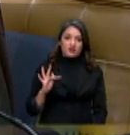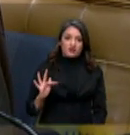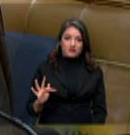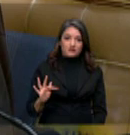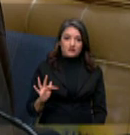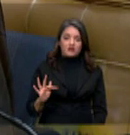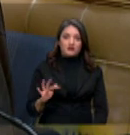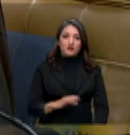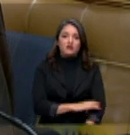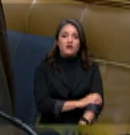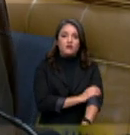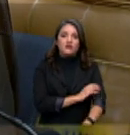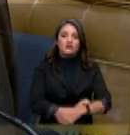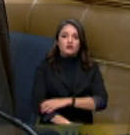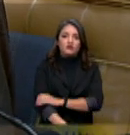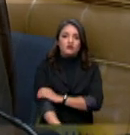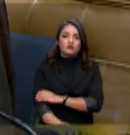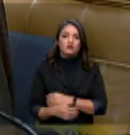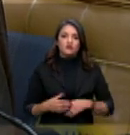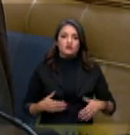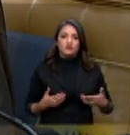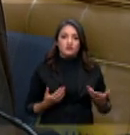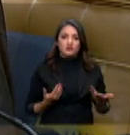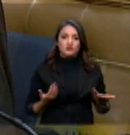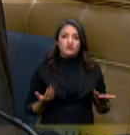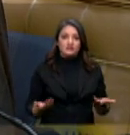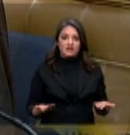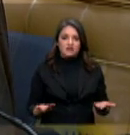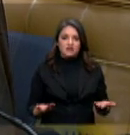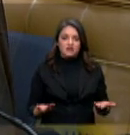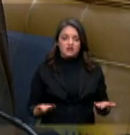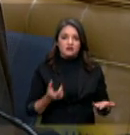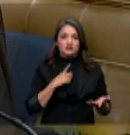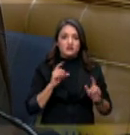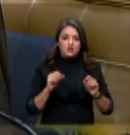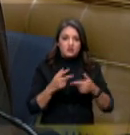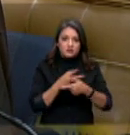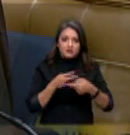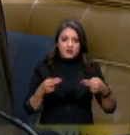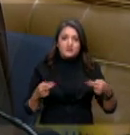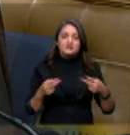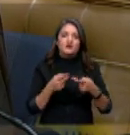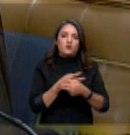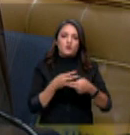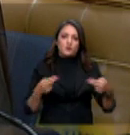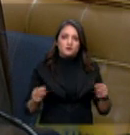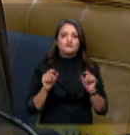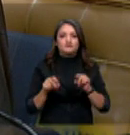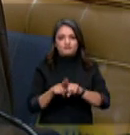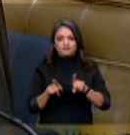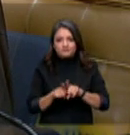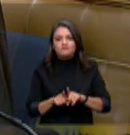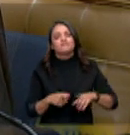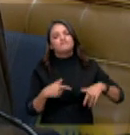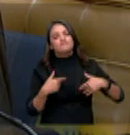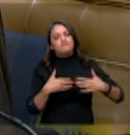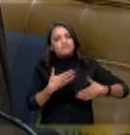podem sim, estas decisões, ser atacadas mediante os instrumentos próprios que a legislação processual